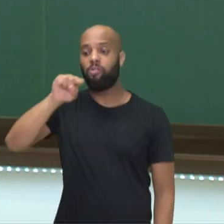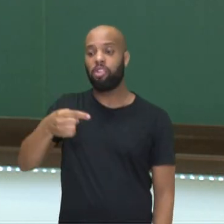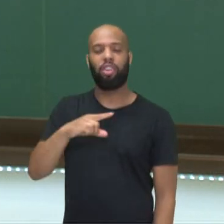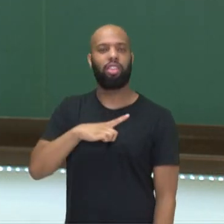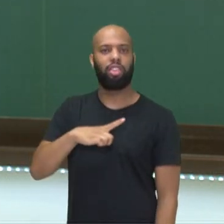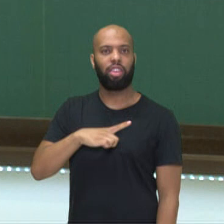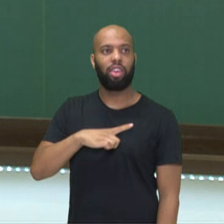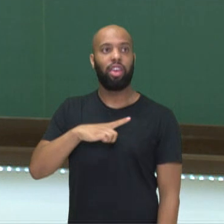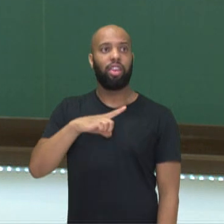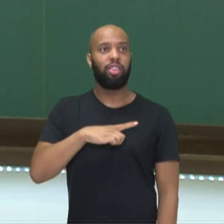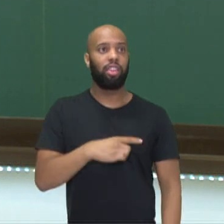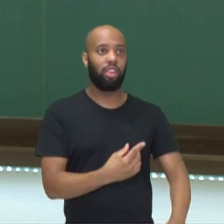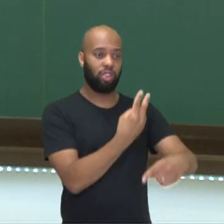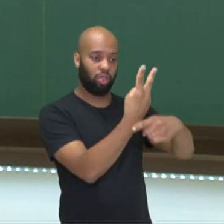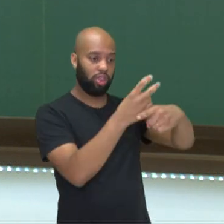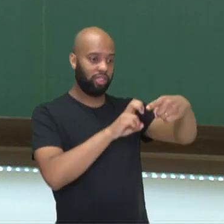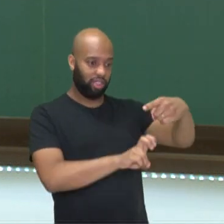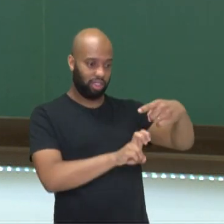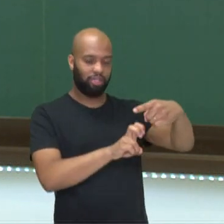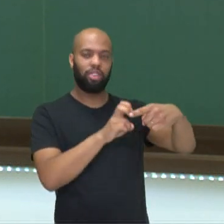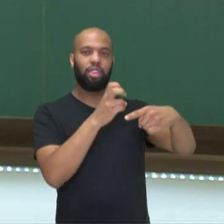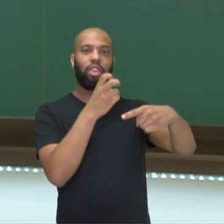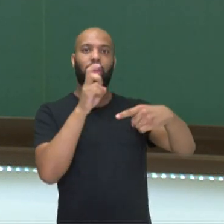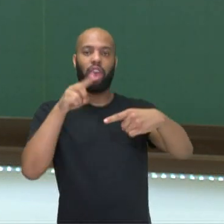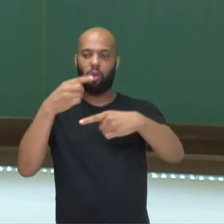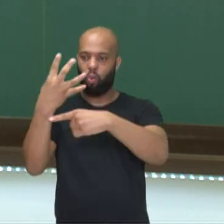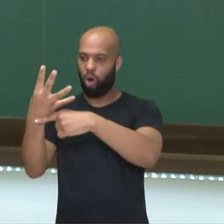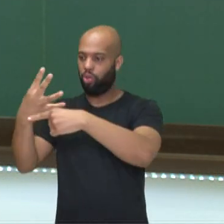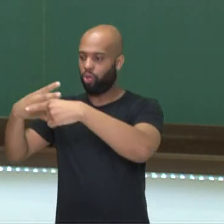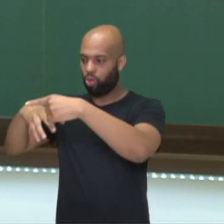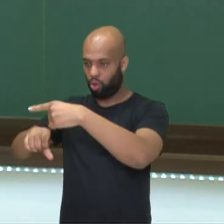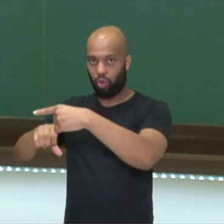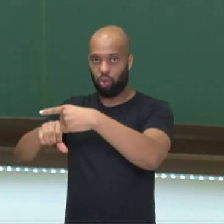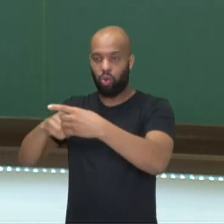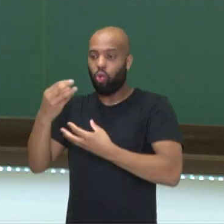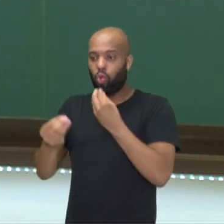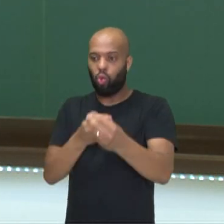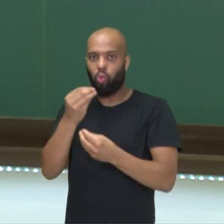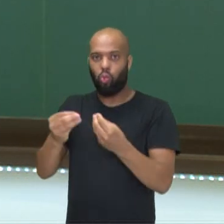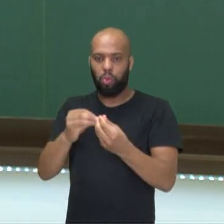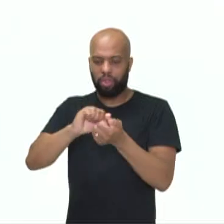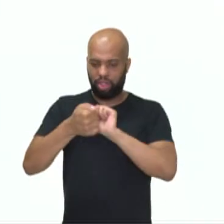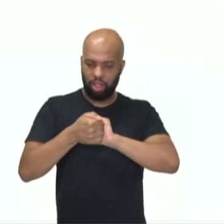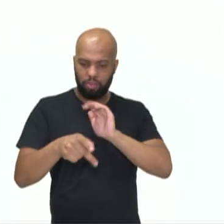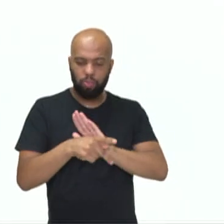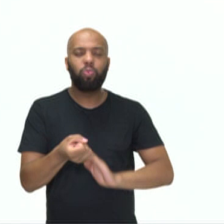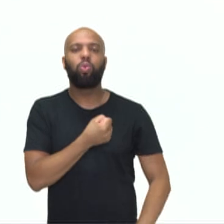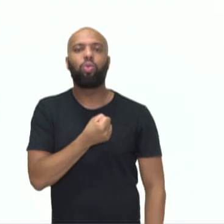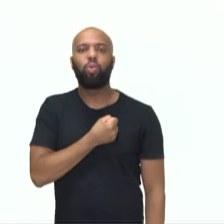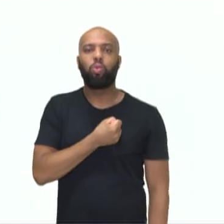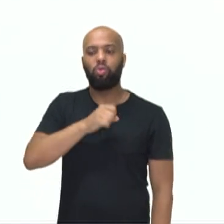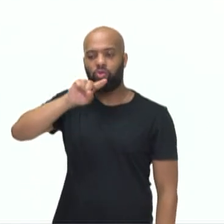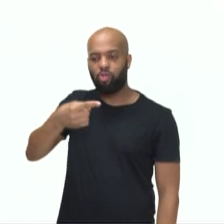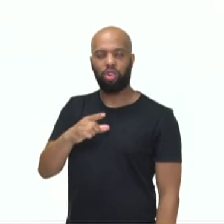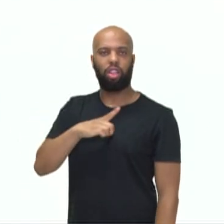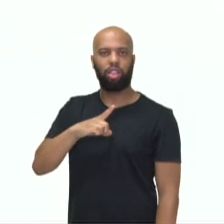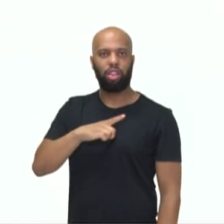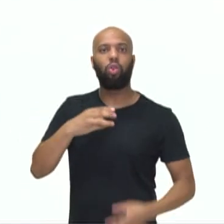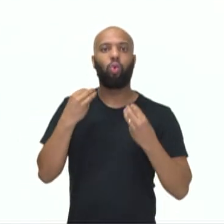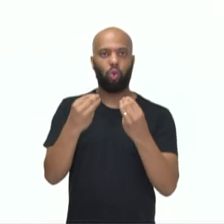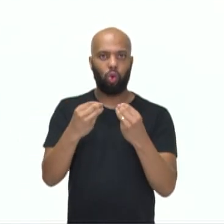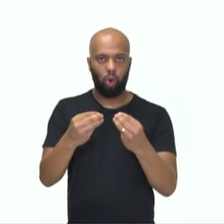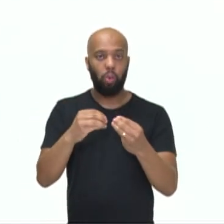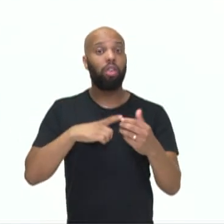transformar 2/5 e 4/9 em números decimais. Lembra como é que eu faço? Para transformar frações em decimais, nós